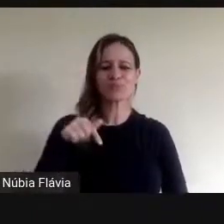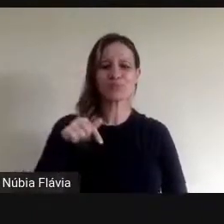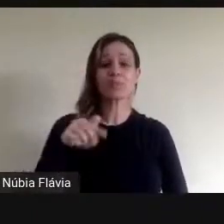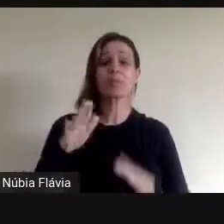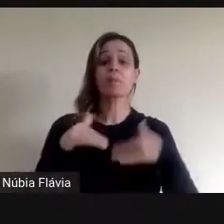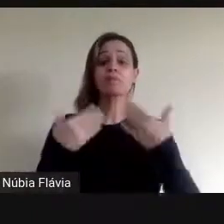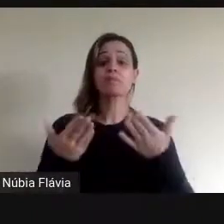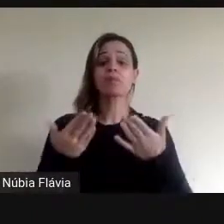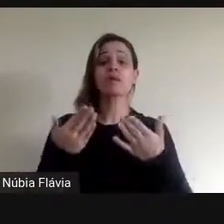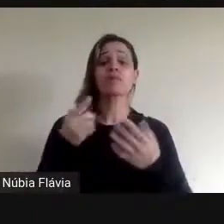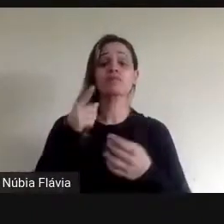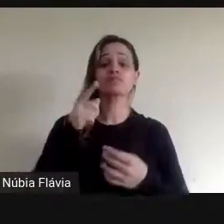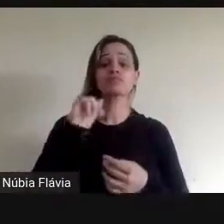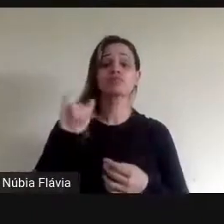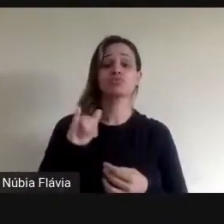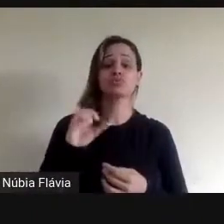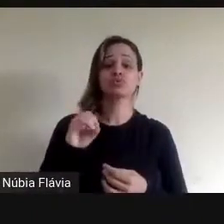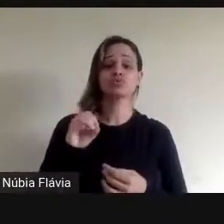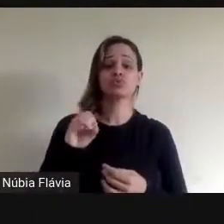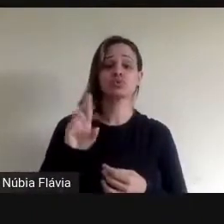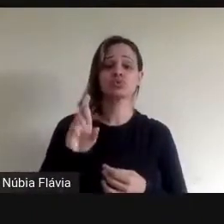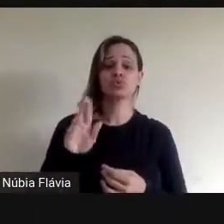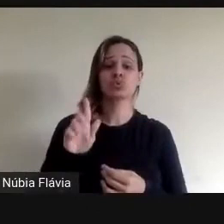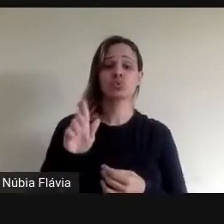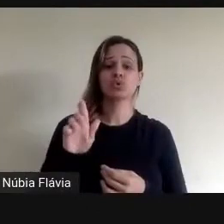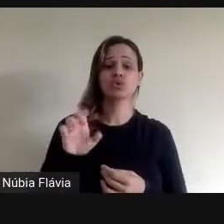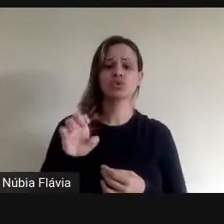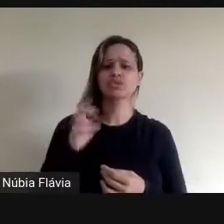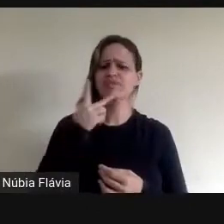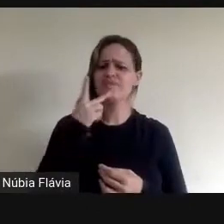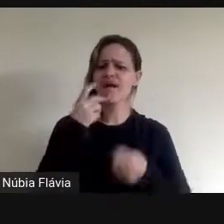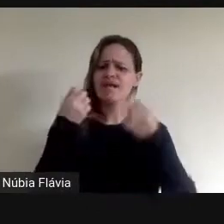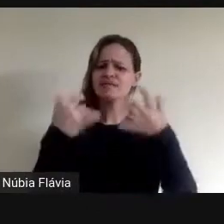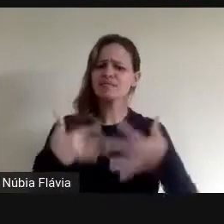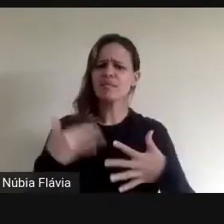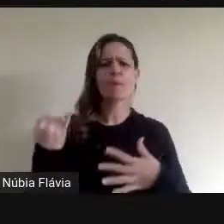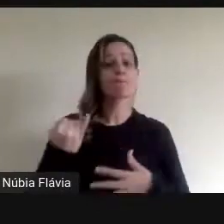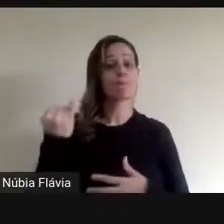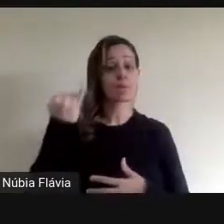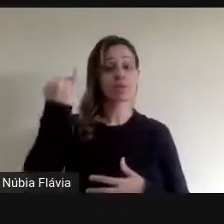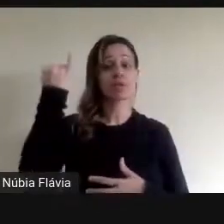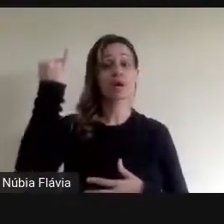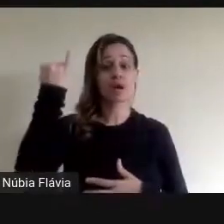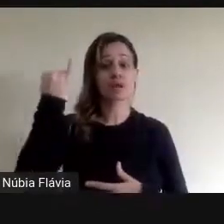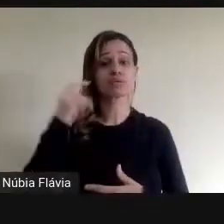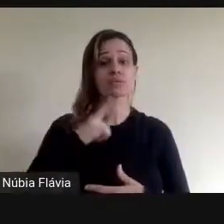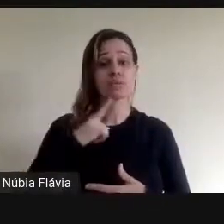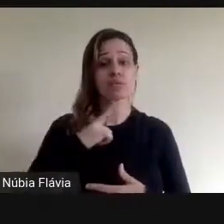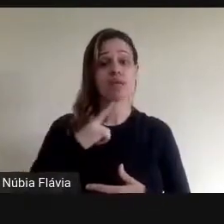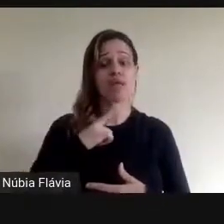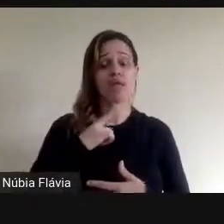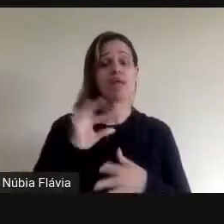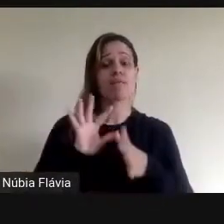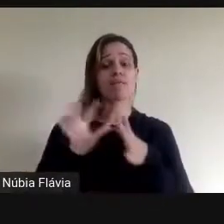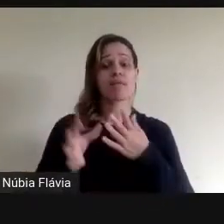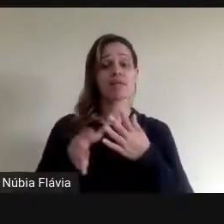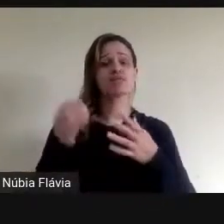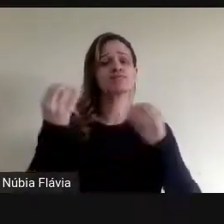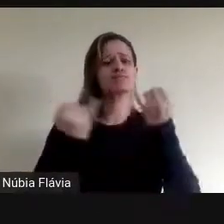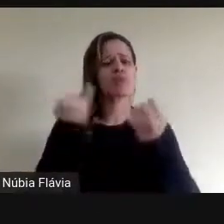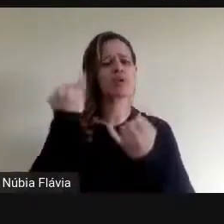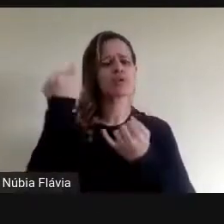e aí o Jorge traz um ponto muito interessante, que nas mídias institucionais nós podemos usar uma ferramenta que é muito importante,